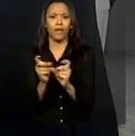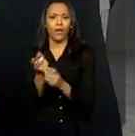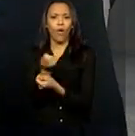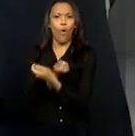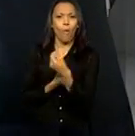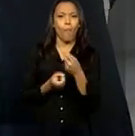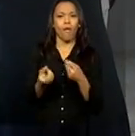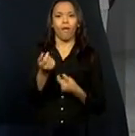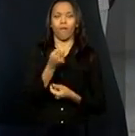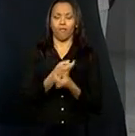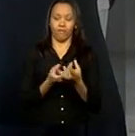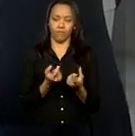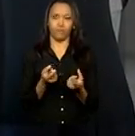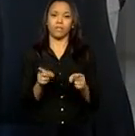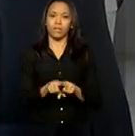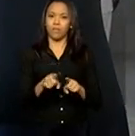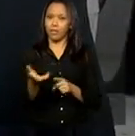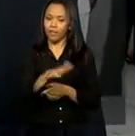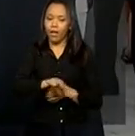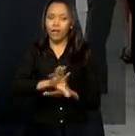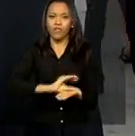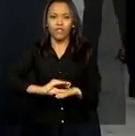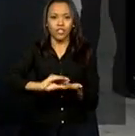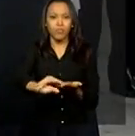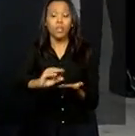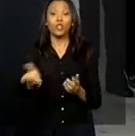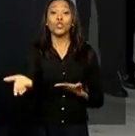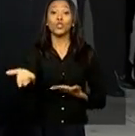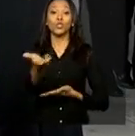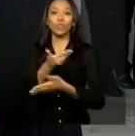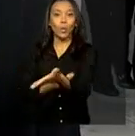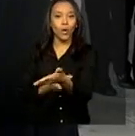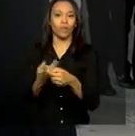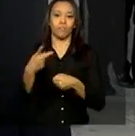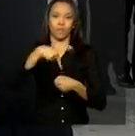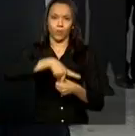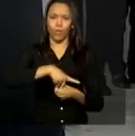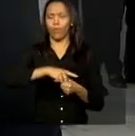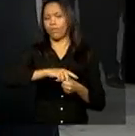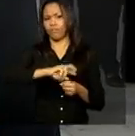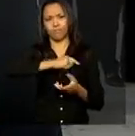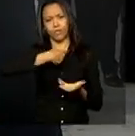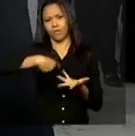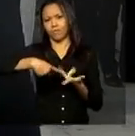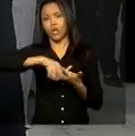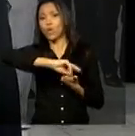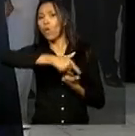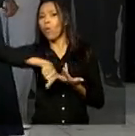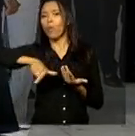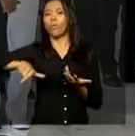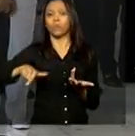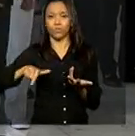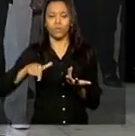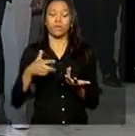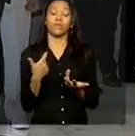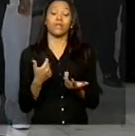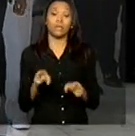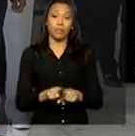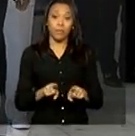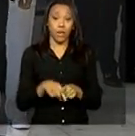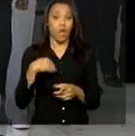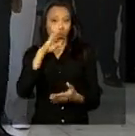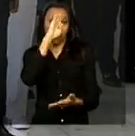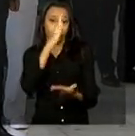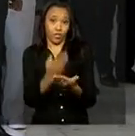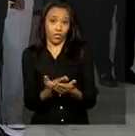Brasil, sobretudo em termos de investimento, troca de petróleo e outros elementos. Acredito que a partir da entrada